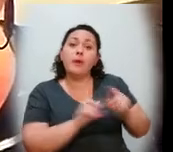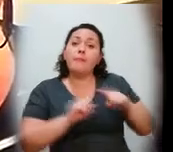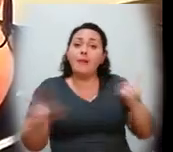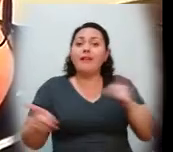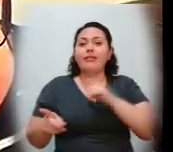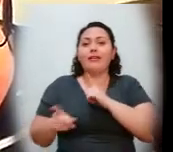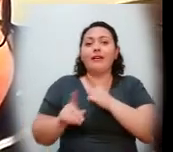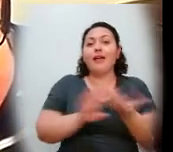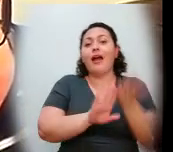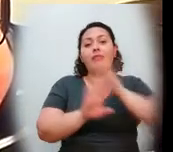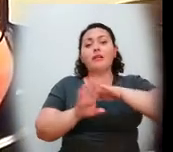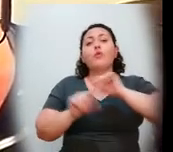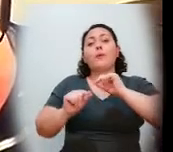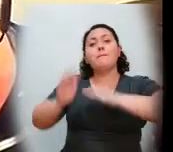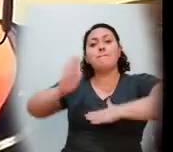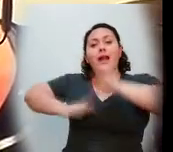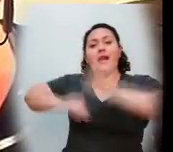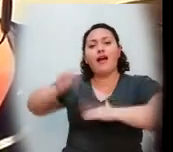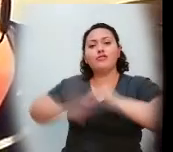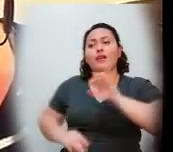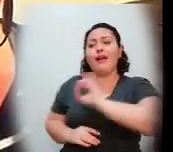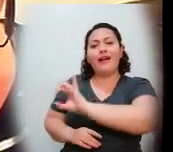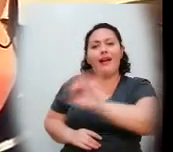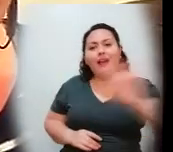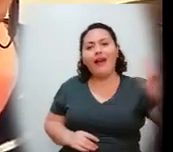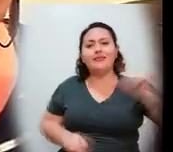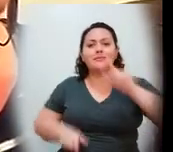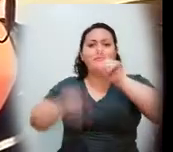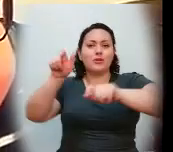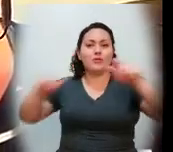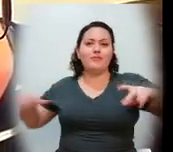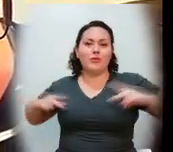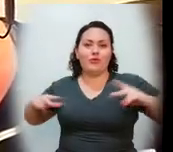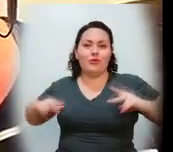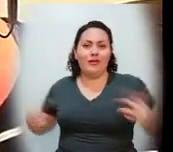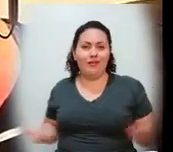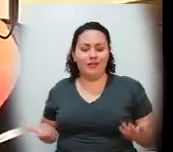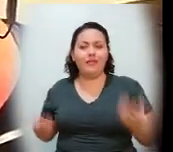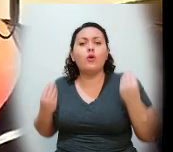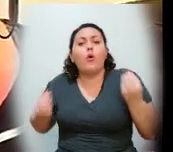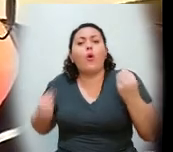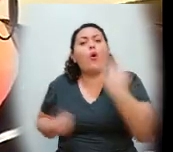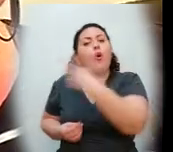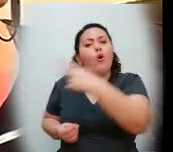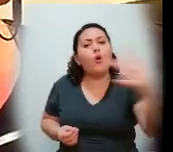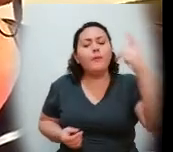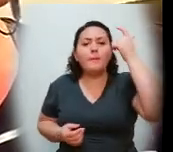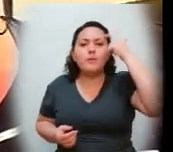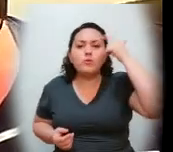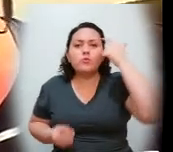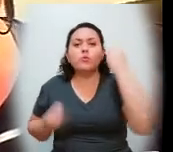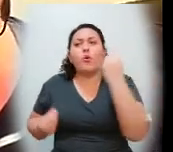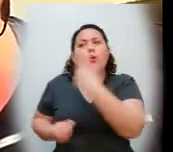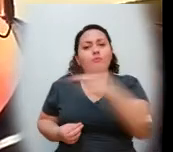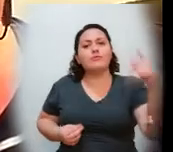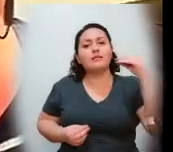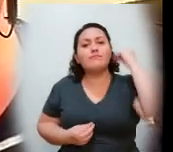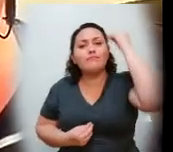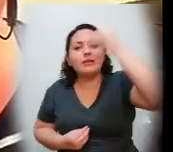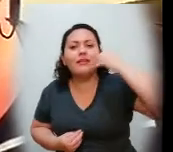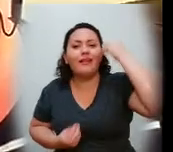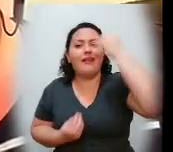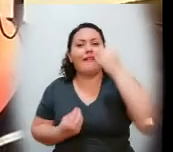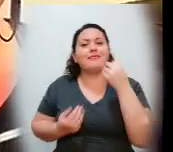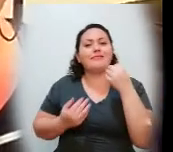empírico, assim, né? De como vocês experimentaram, de como vocês uhum, acharam uma maneira que sim, pode ser